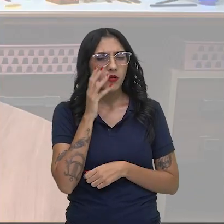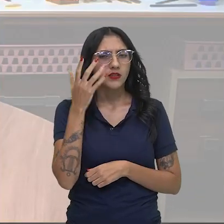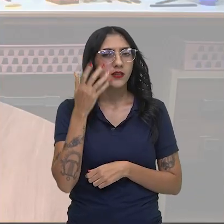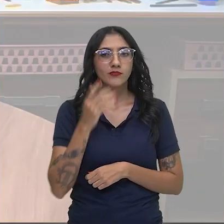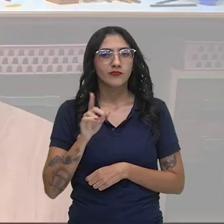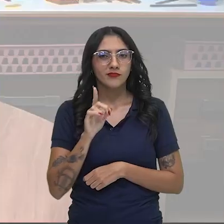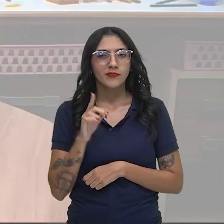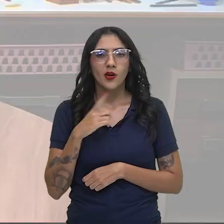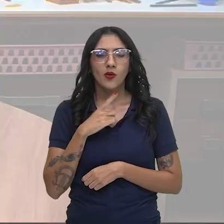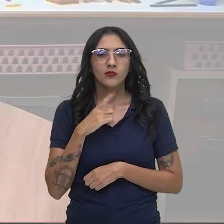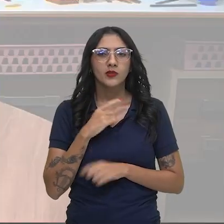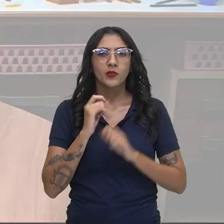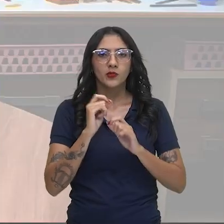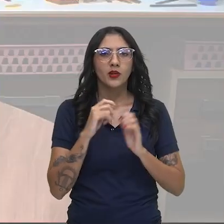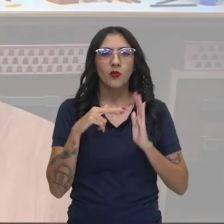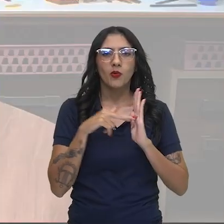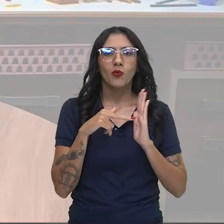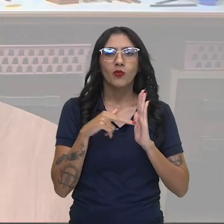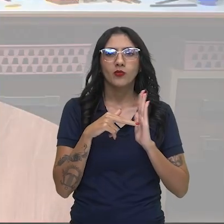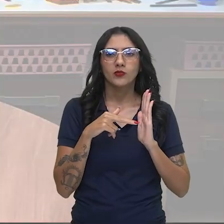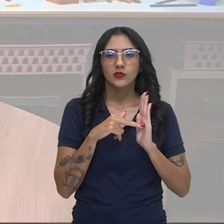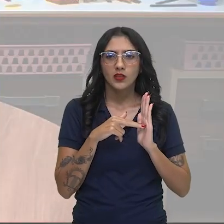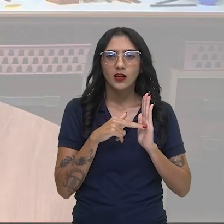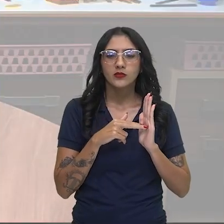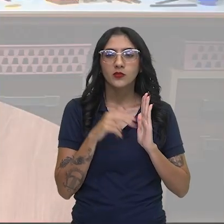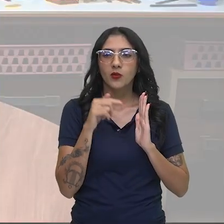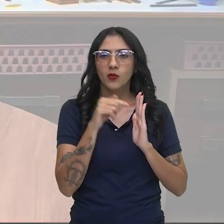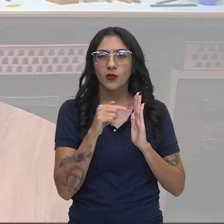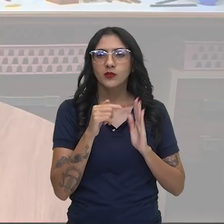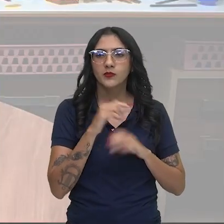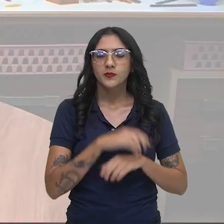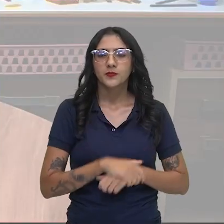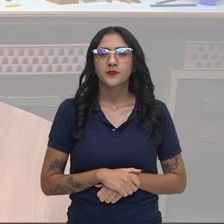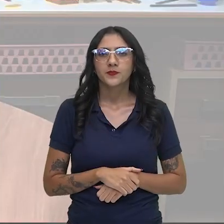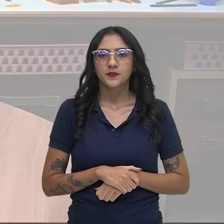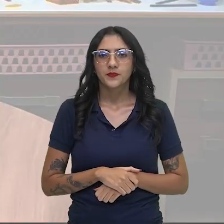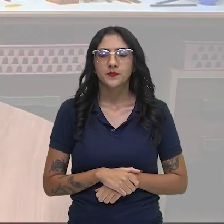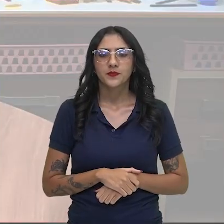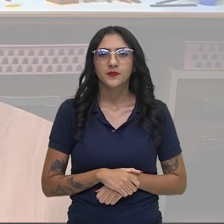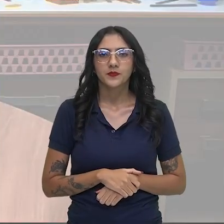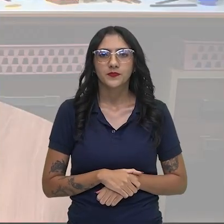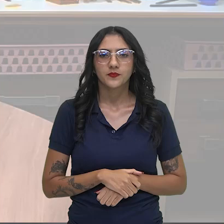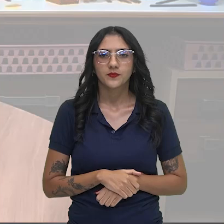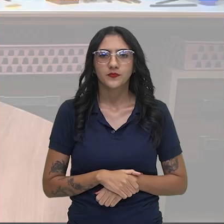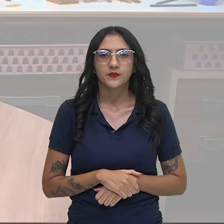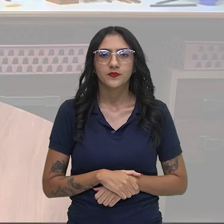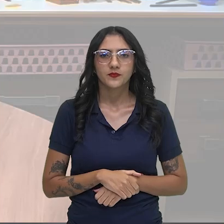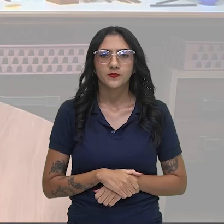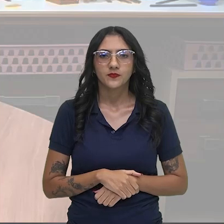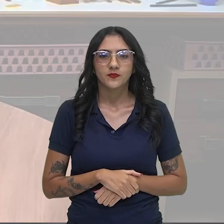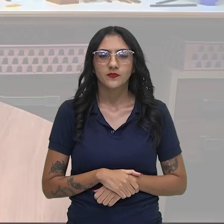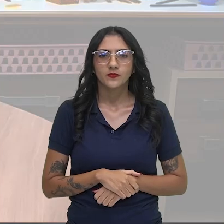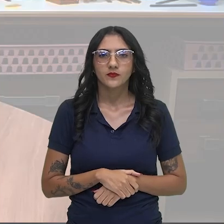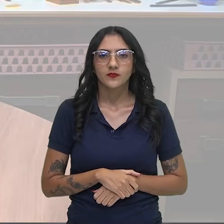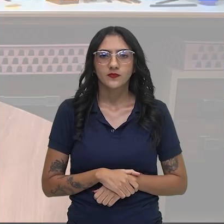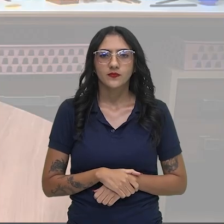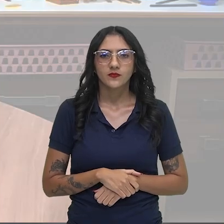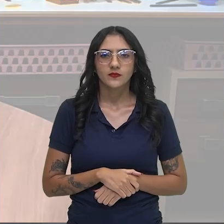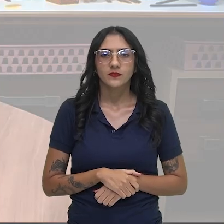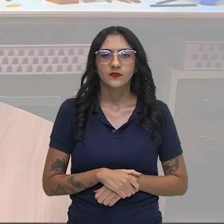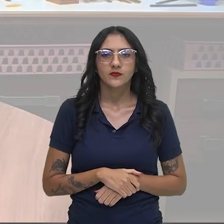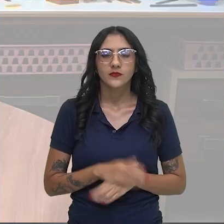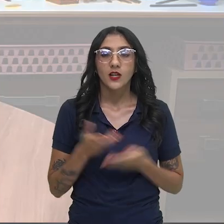eu tenho aí a conexão com a placa, com o computador. E agora vejam aqui o que vai ocorrer com o